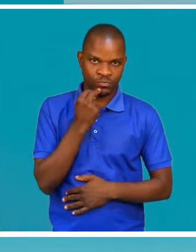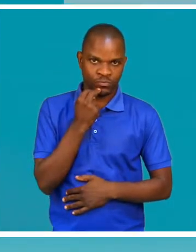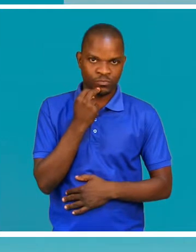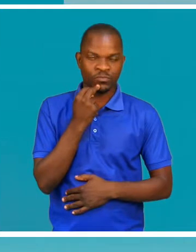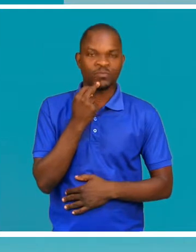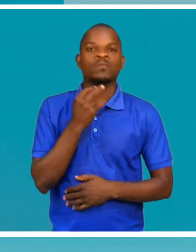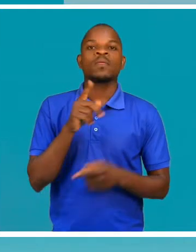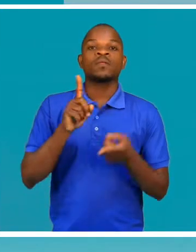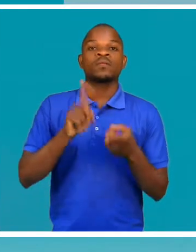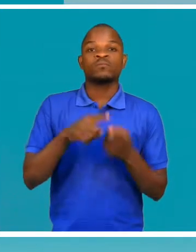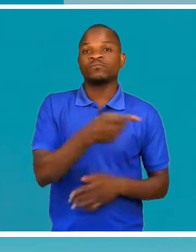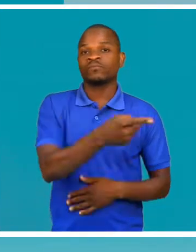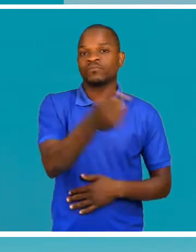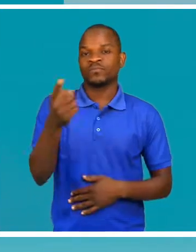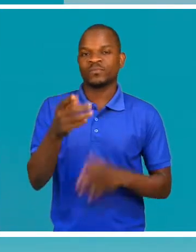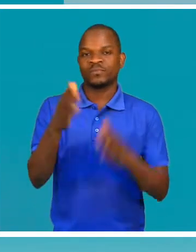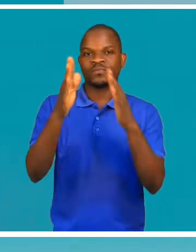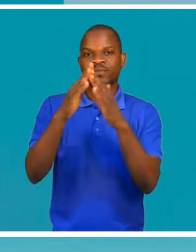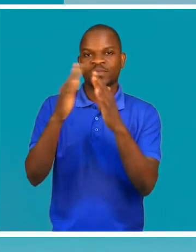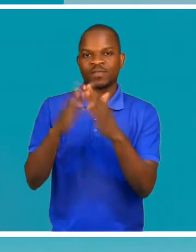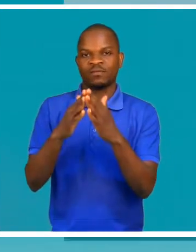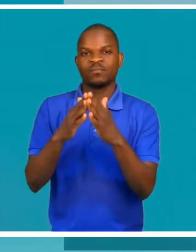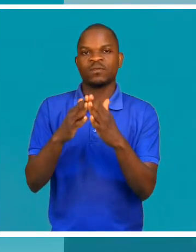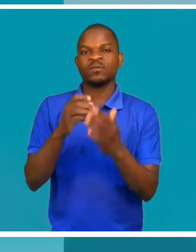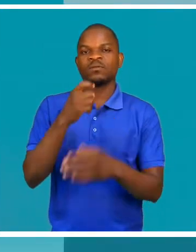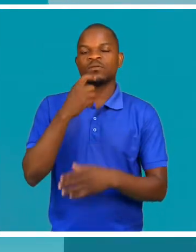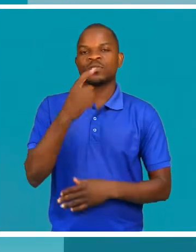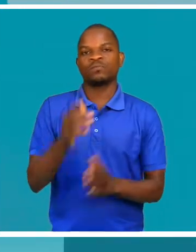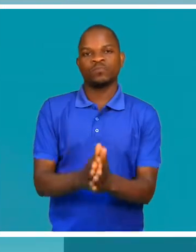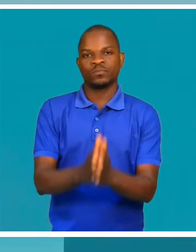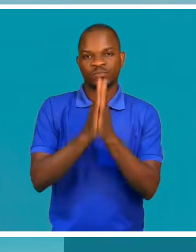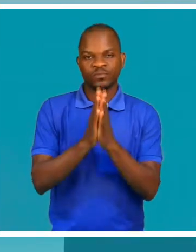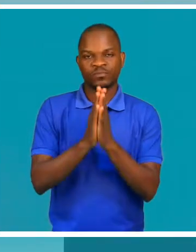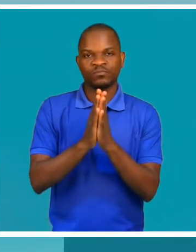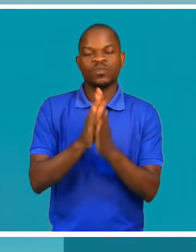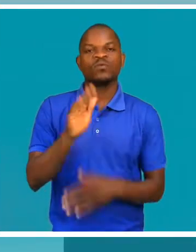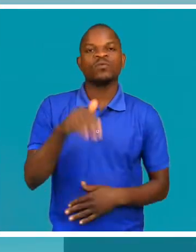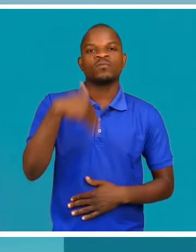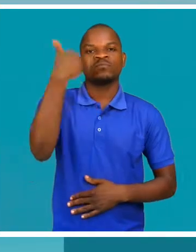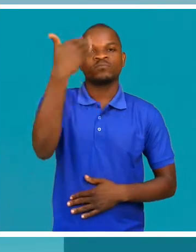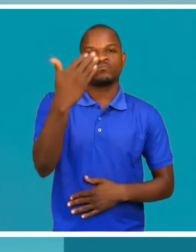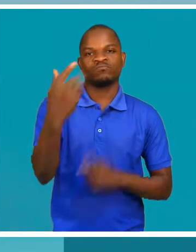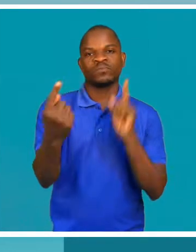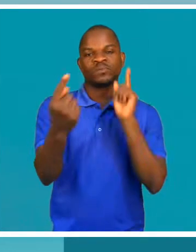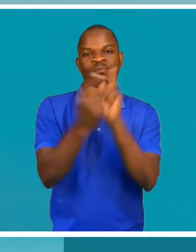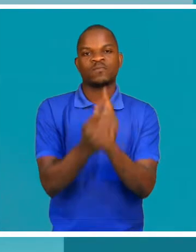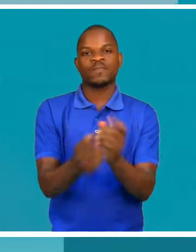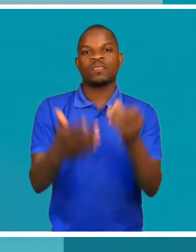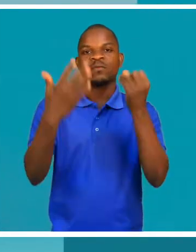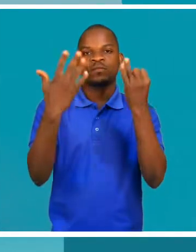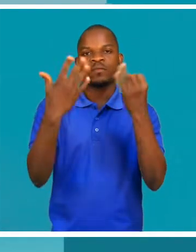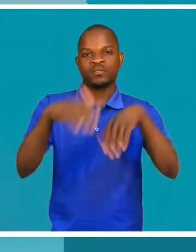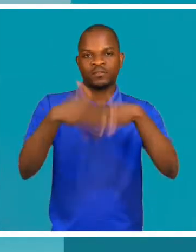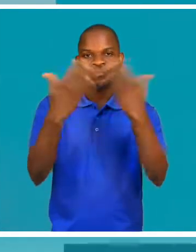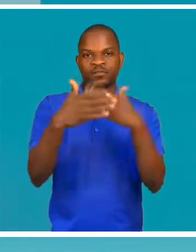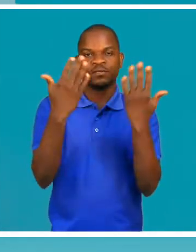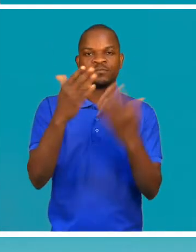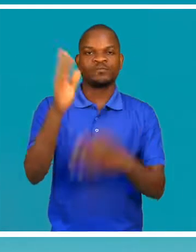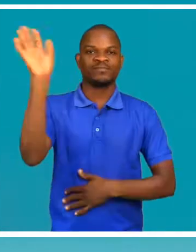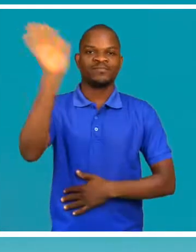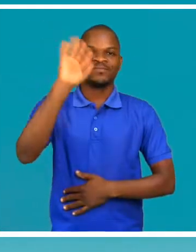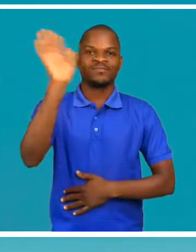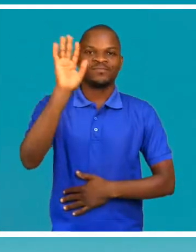TV Surdo. Para si, que esteve na nossa companhia. O nosso muito obrigado. Nós voltamos daqui a sete dias.